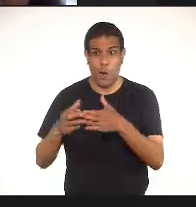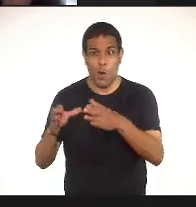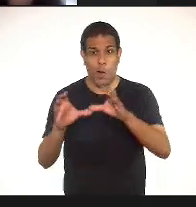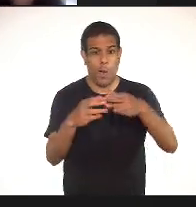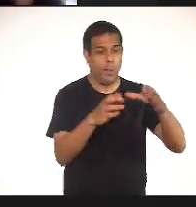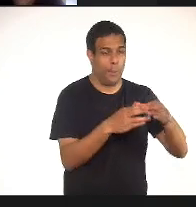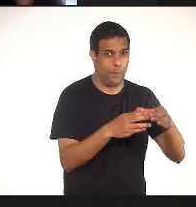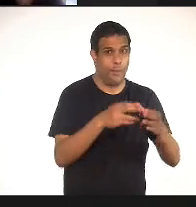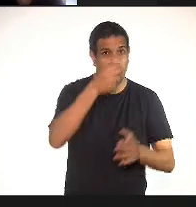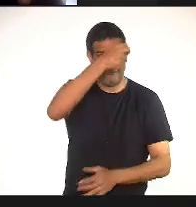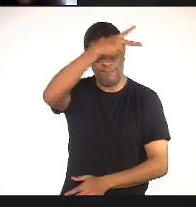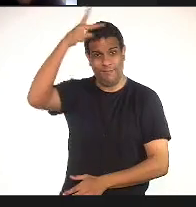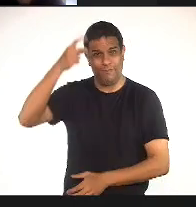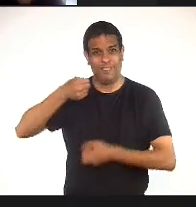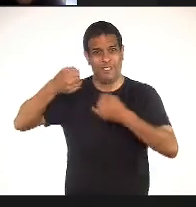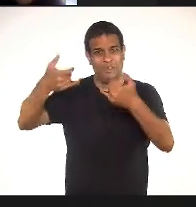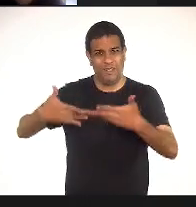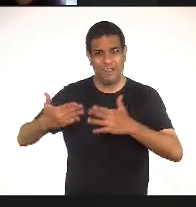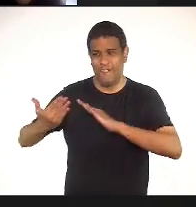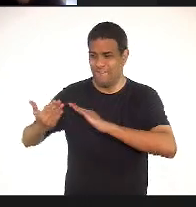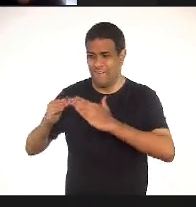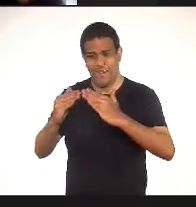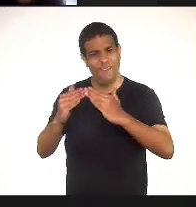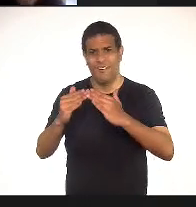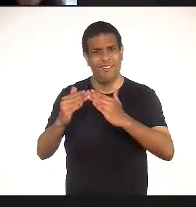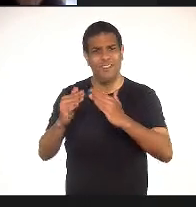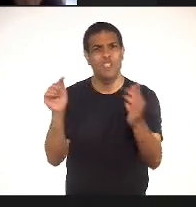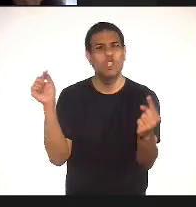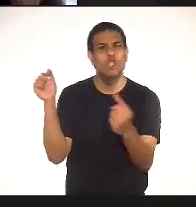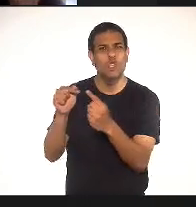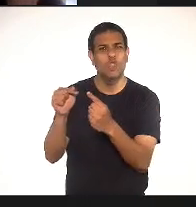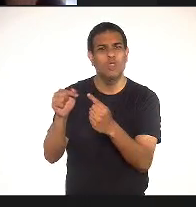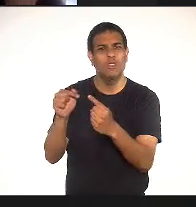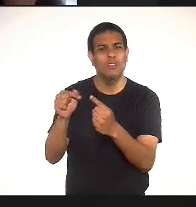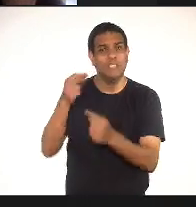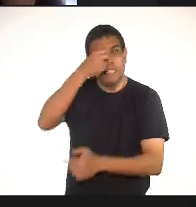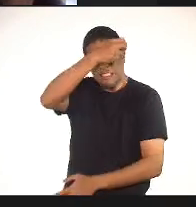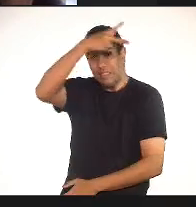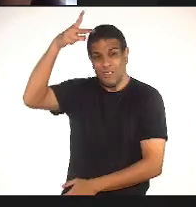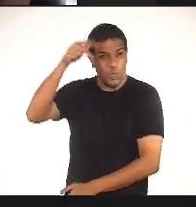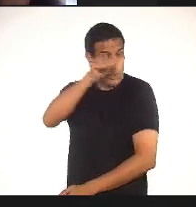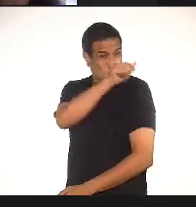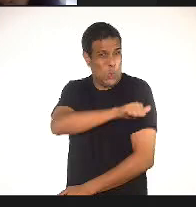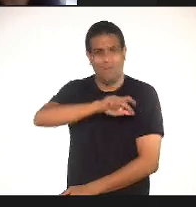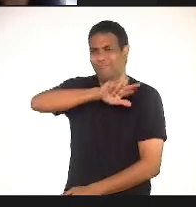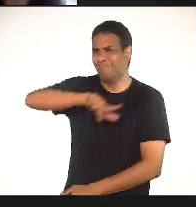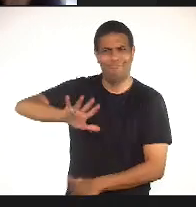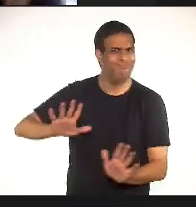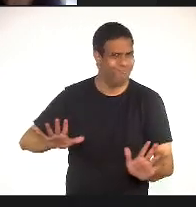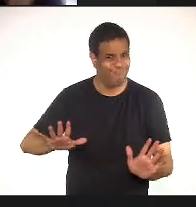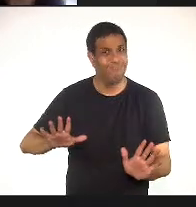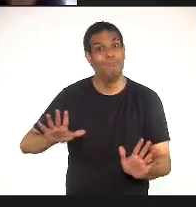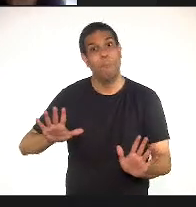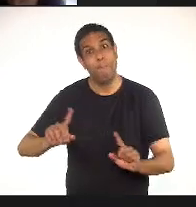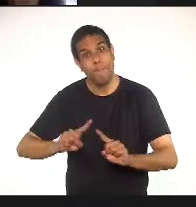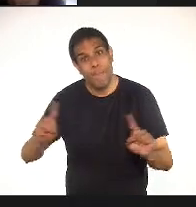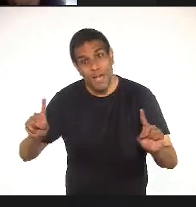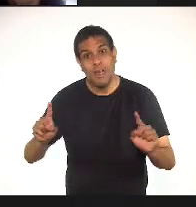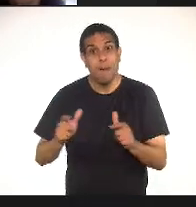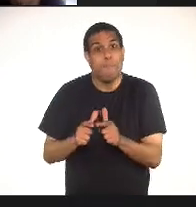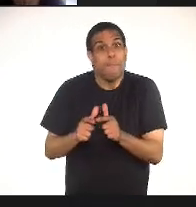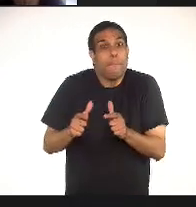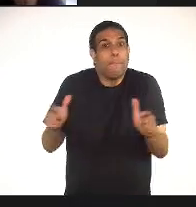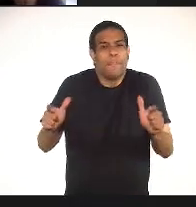se fala de favela, não se fala estritamente do município do Rio de Janeiro. Aliás, é uma questão que atinge, que abrange